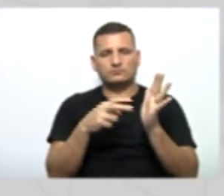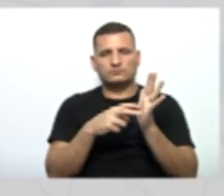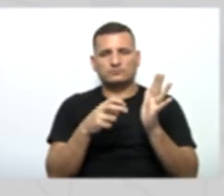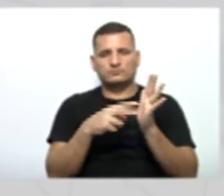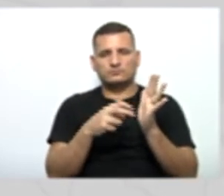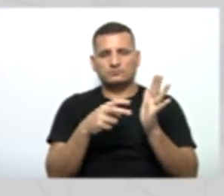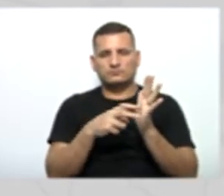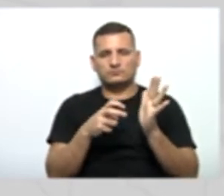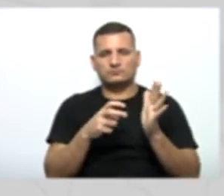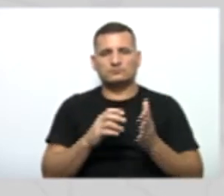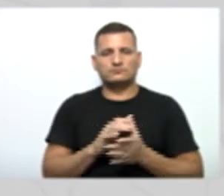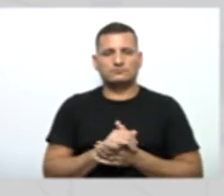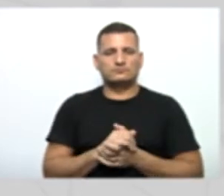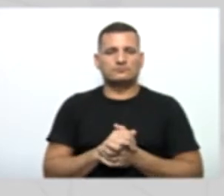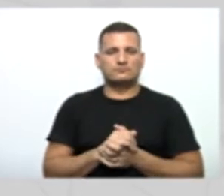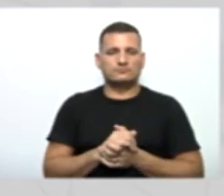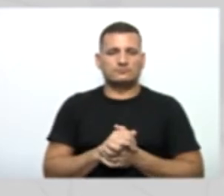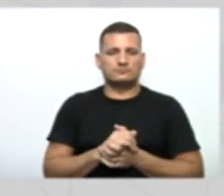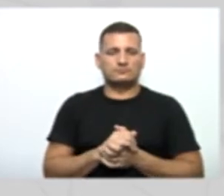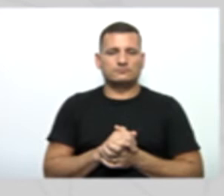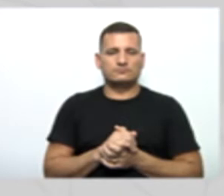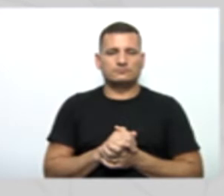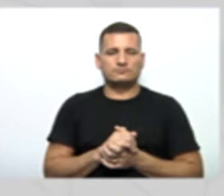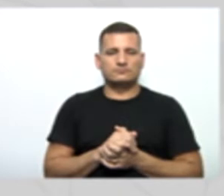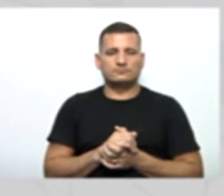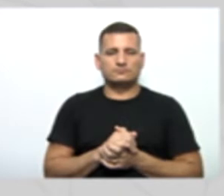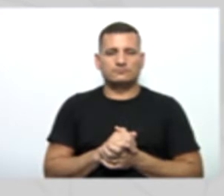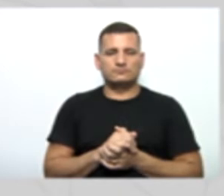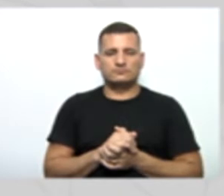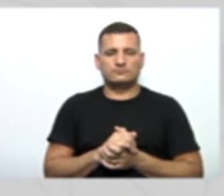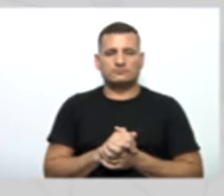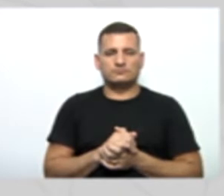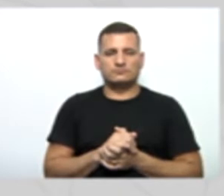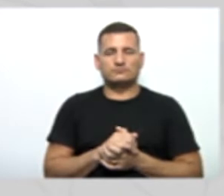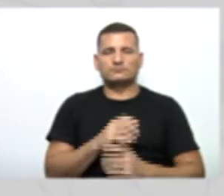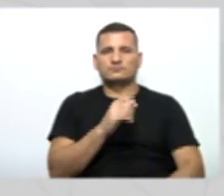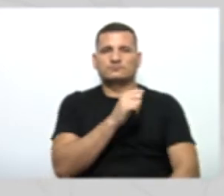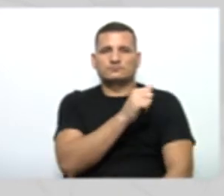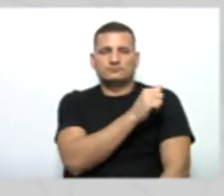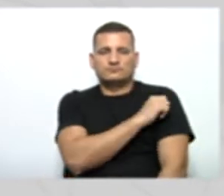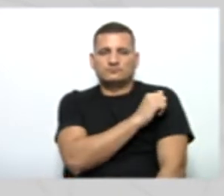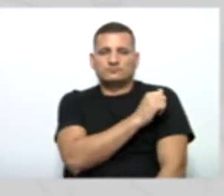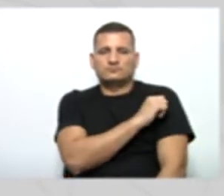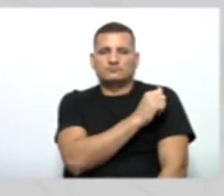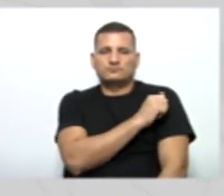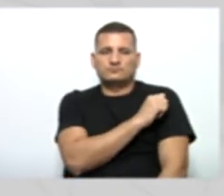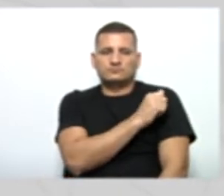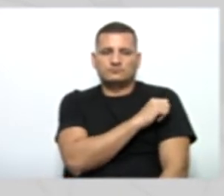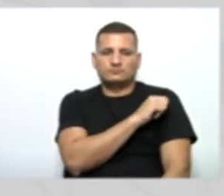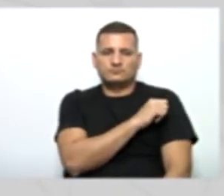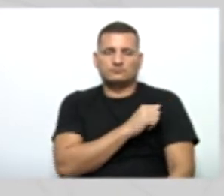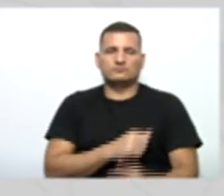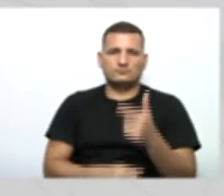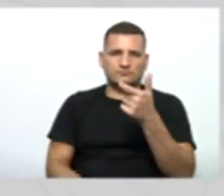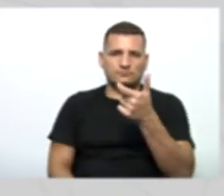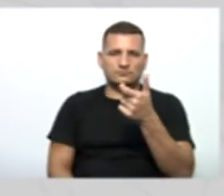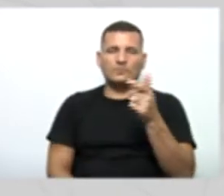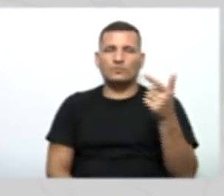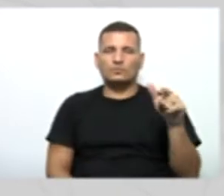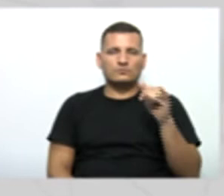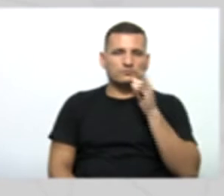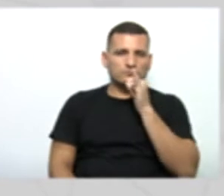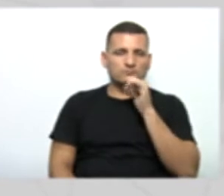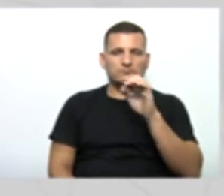ó, observem aqui, ó, aqui, nesse caso aqui foi aluno, a classe. Naquele outro exemplo foi